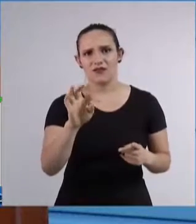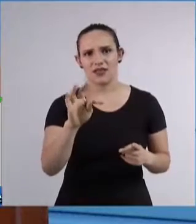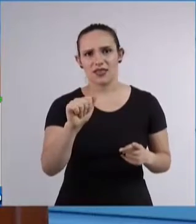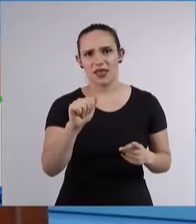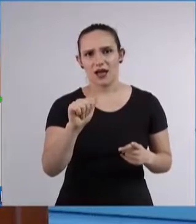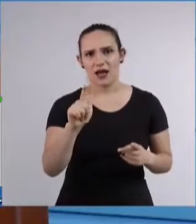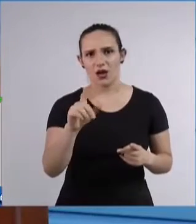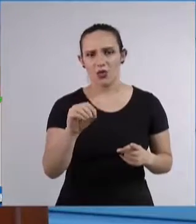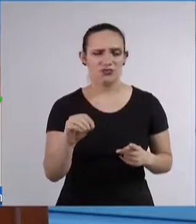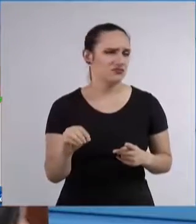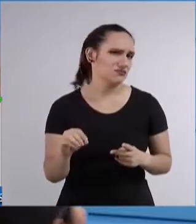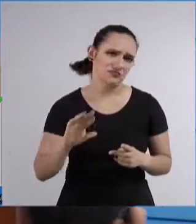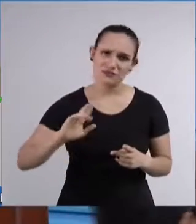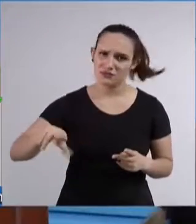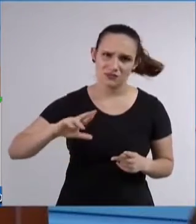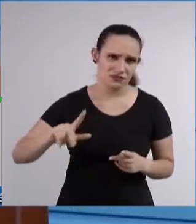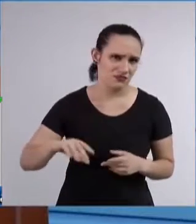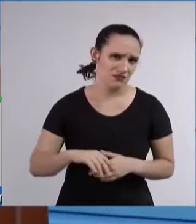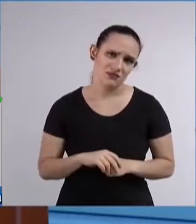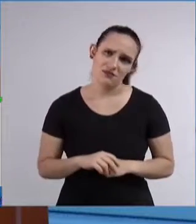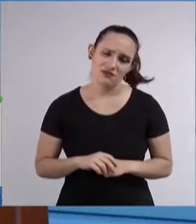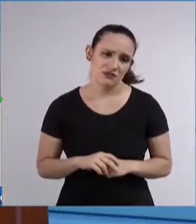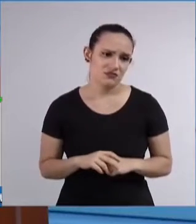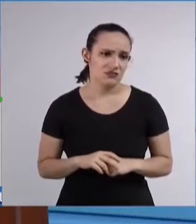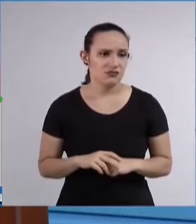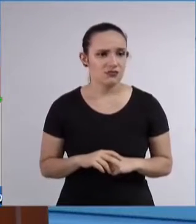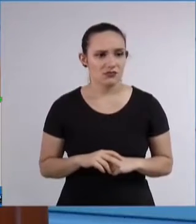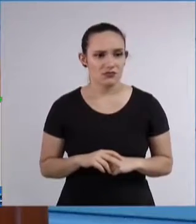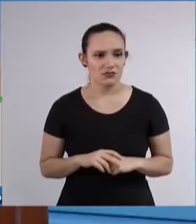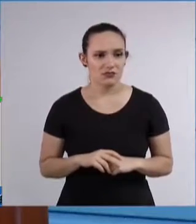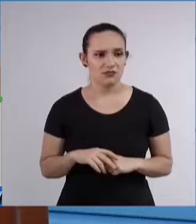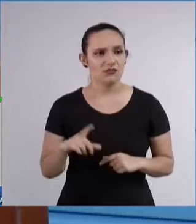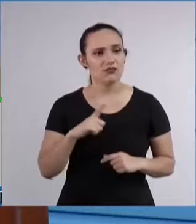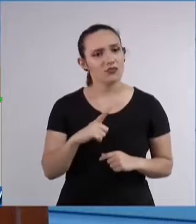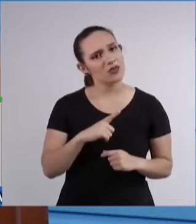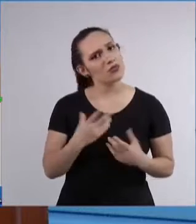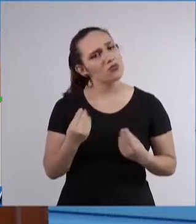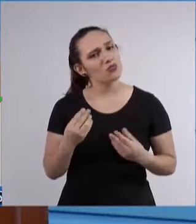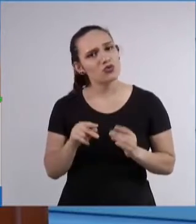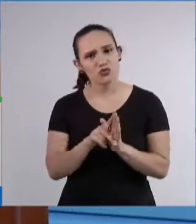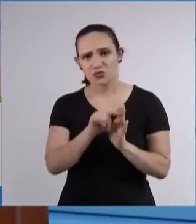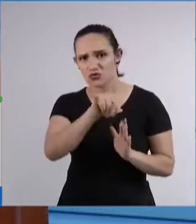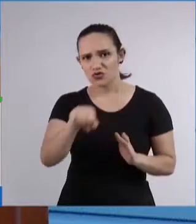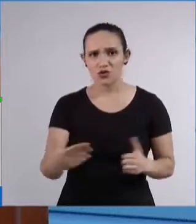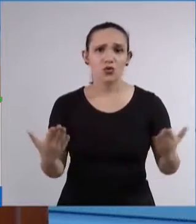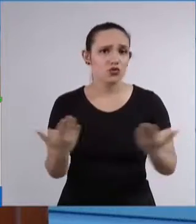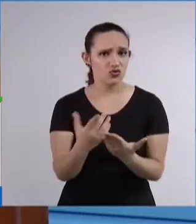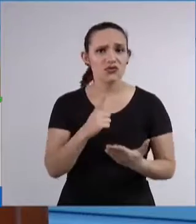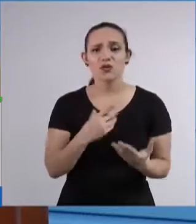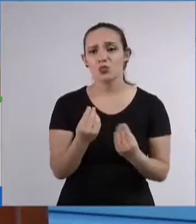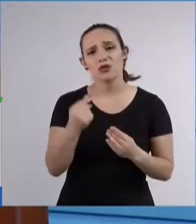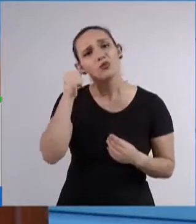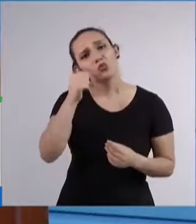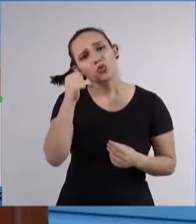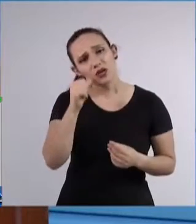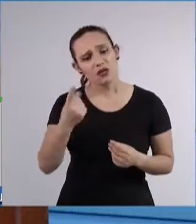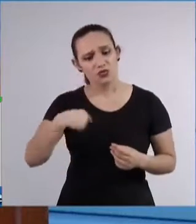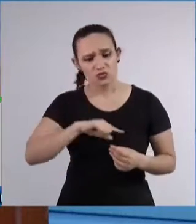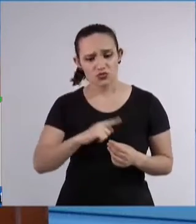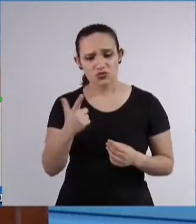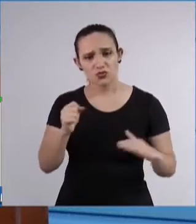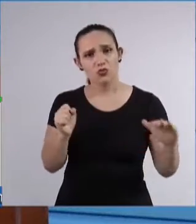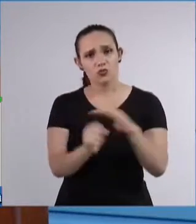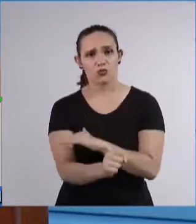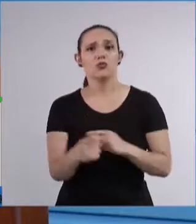Senar que executou esses projetos. Muitos projetos. Muitas mulheres hoje estão incluídas